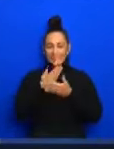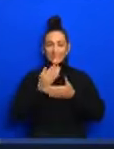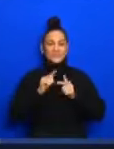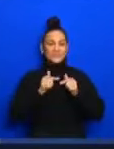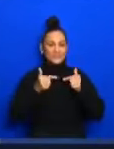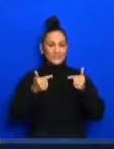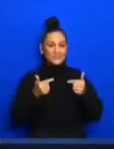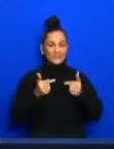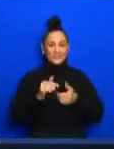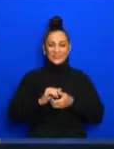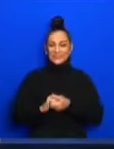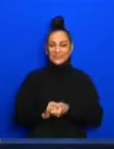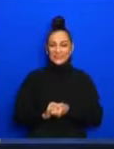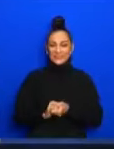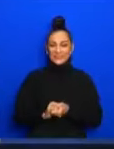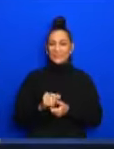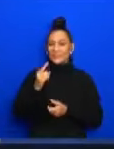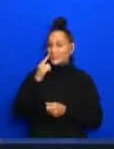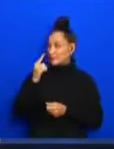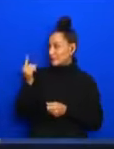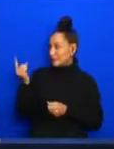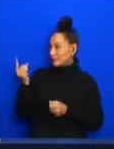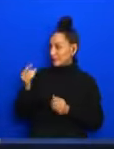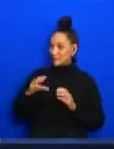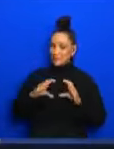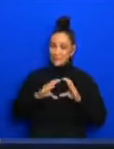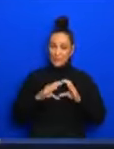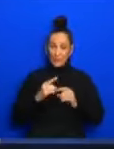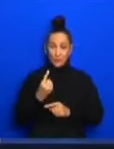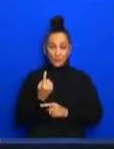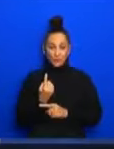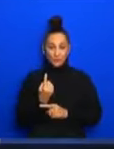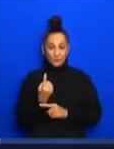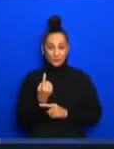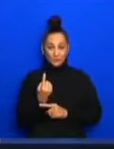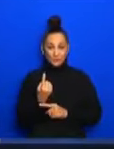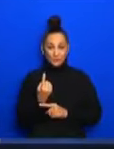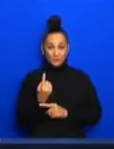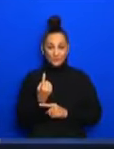Acredite na sorte. Temos aí o primeiro trevo, que é o 1.